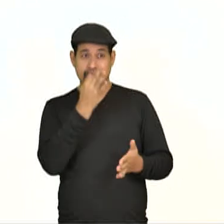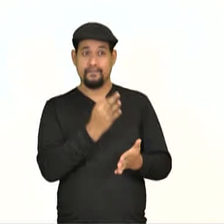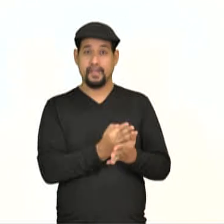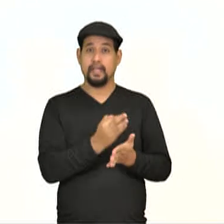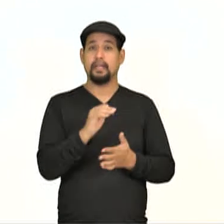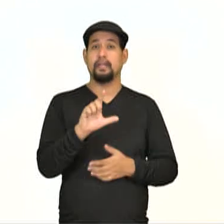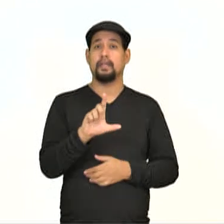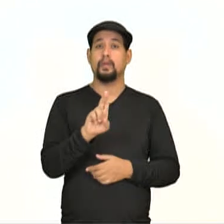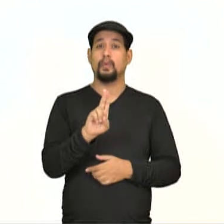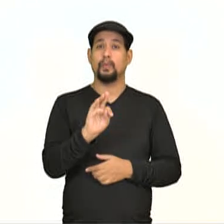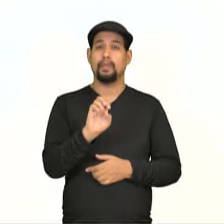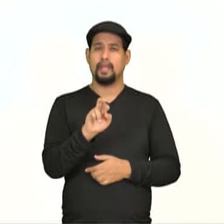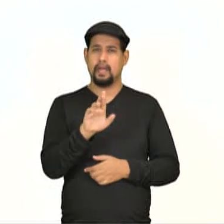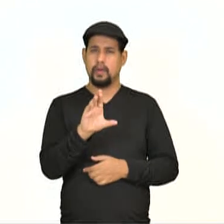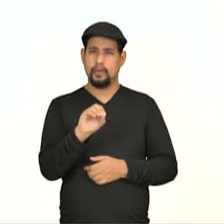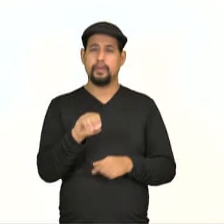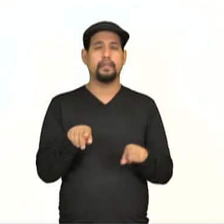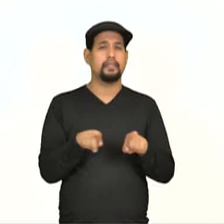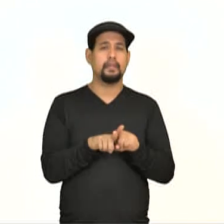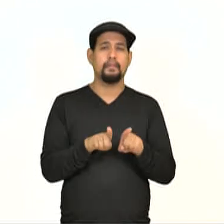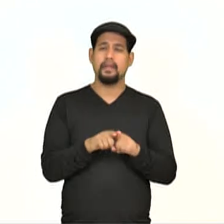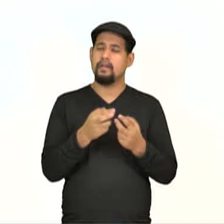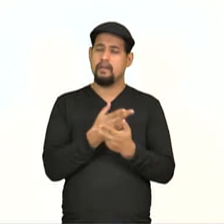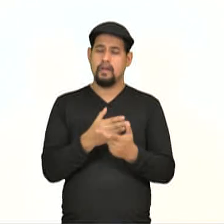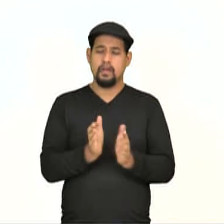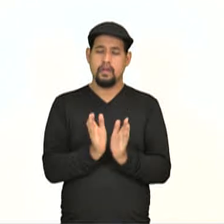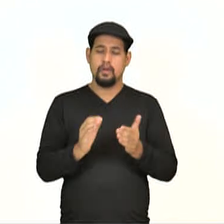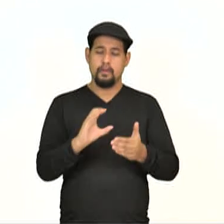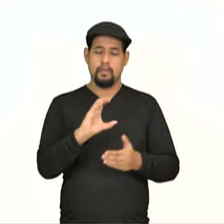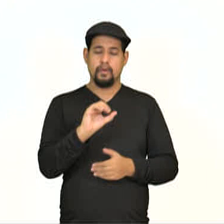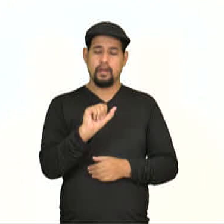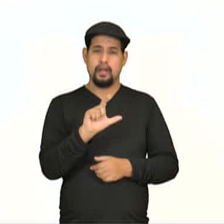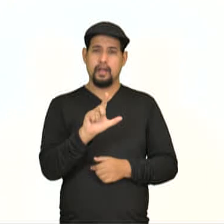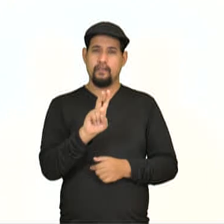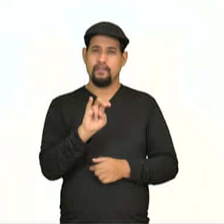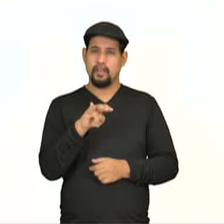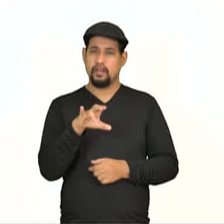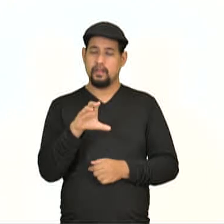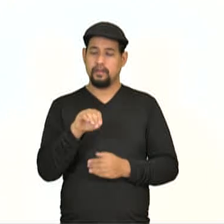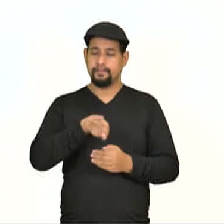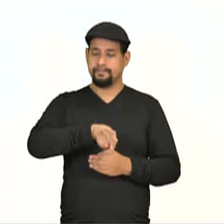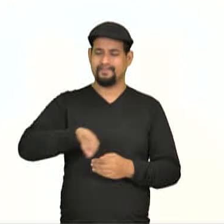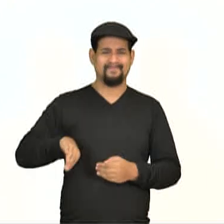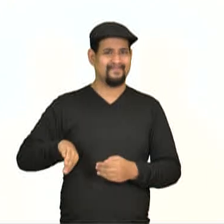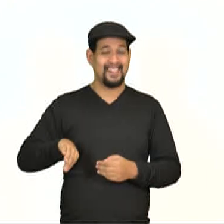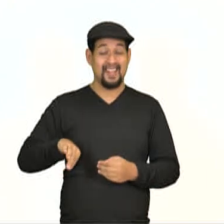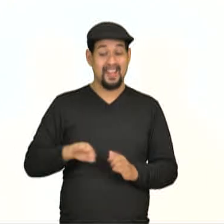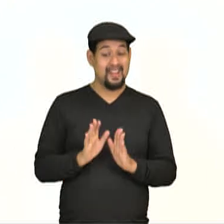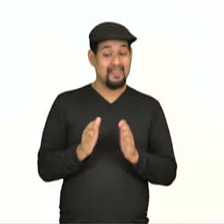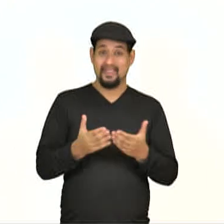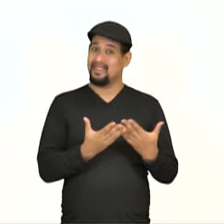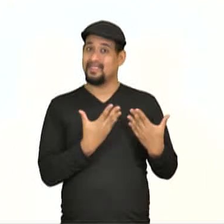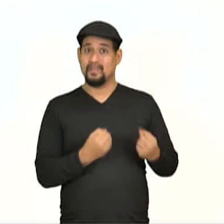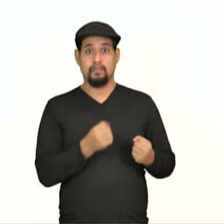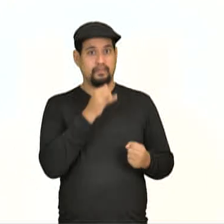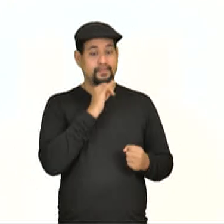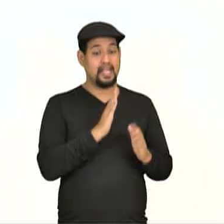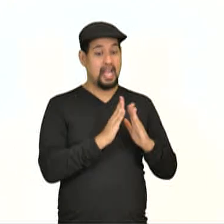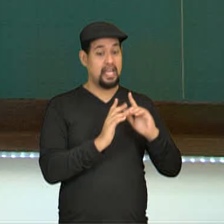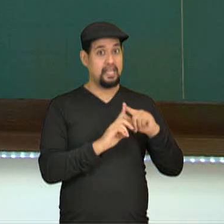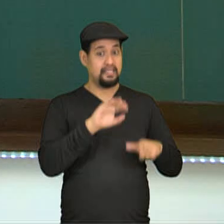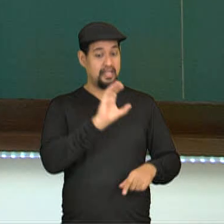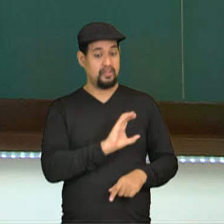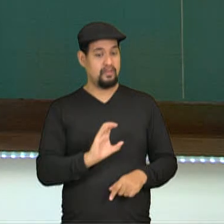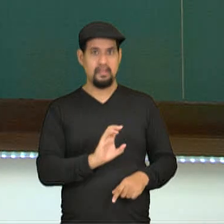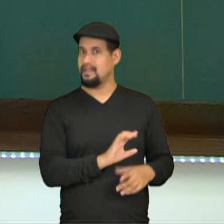a doutrina da predestinação de Calvino foram rejeitadas. Ou seja, eles não aceitaram, a Igreja Católica não